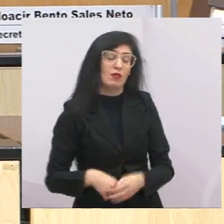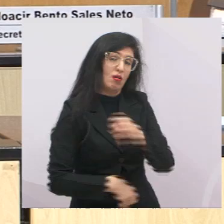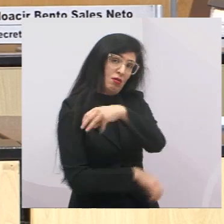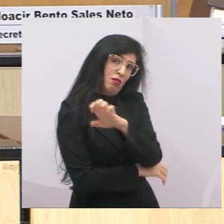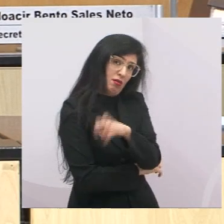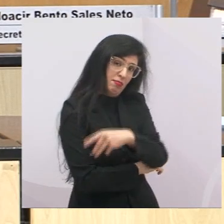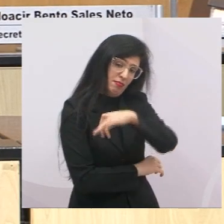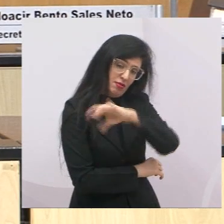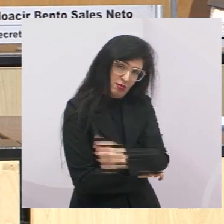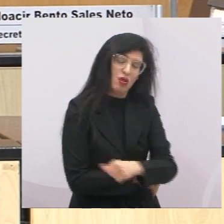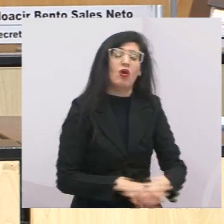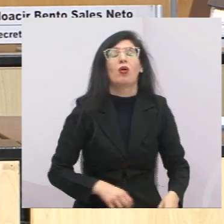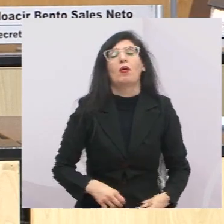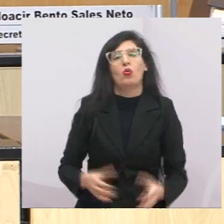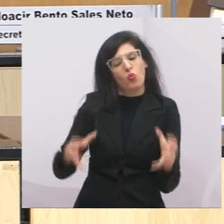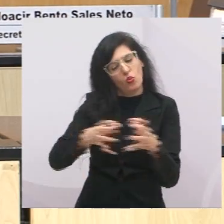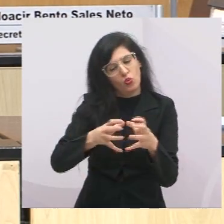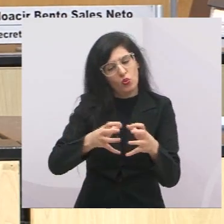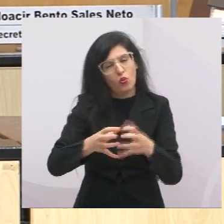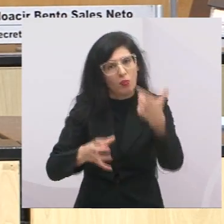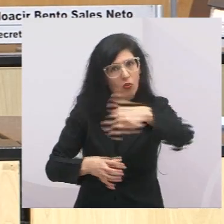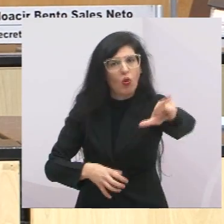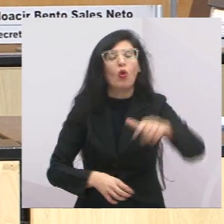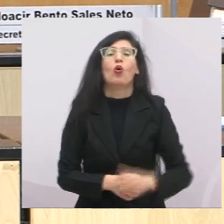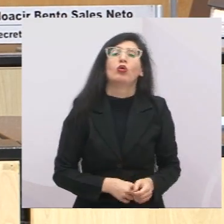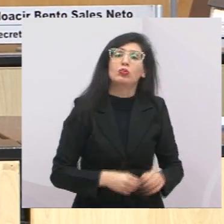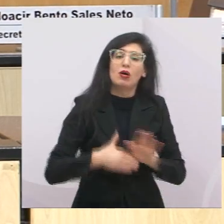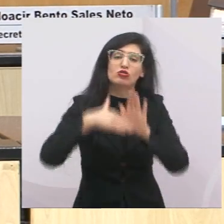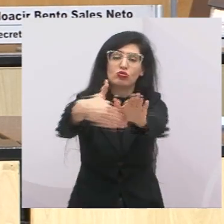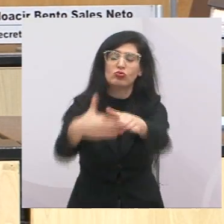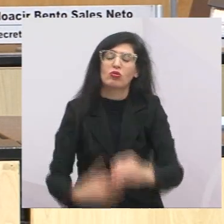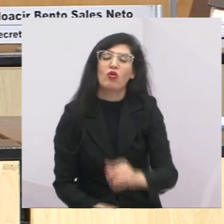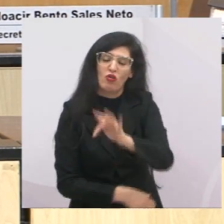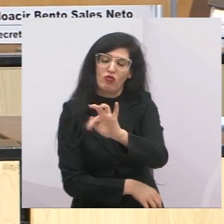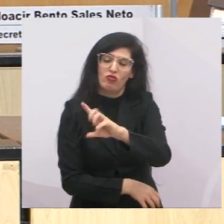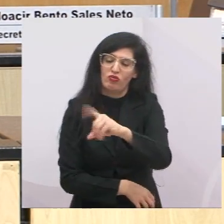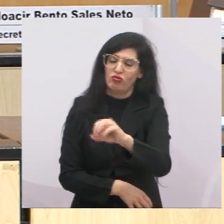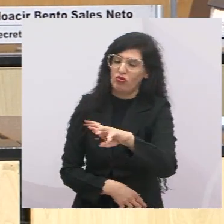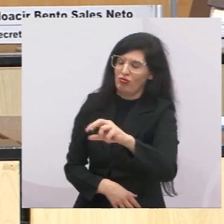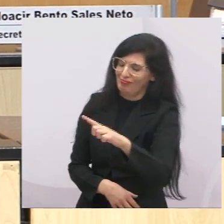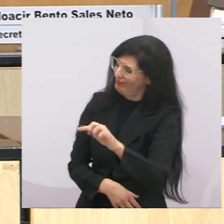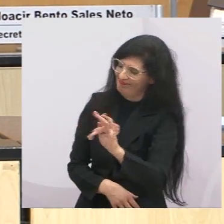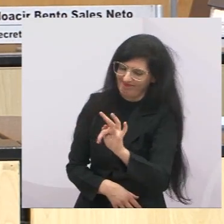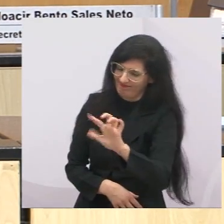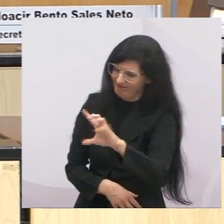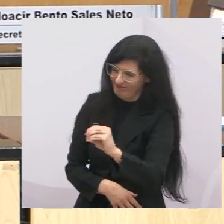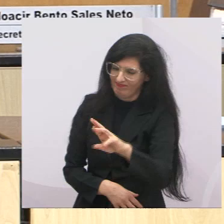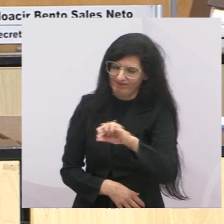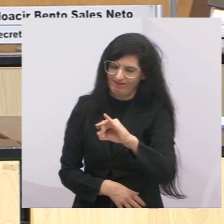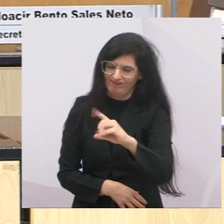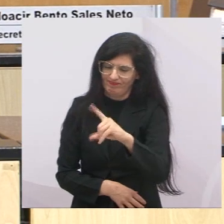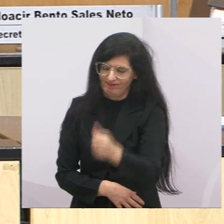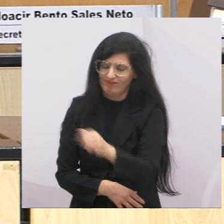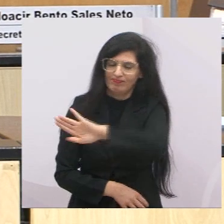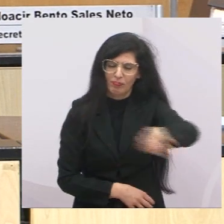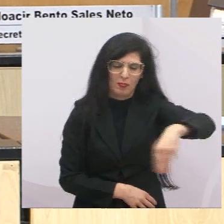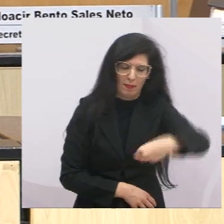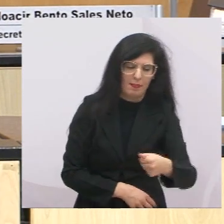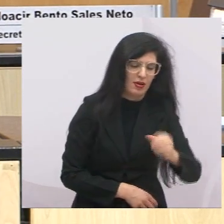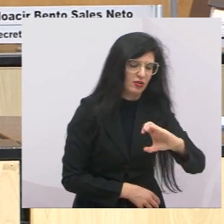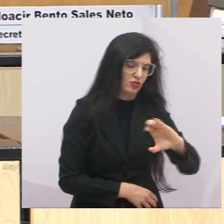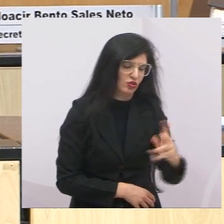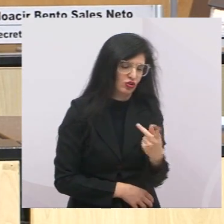uma nova equipe para atender a região do Jardim Flórida, Vila Machado e Jardim Siesta e, se possível, Jardim Jacinto?